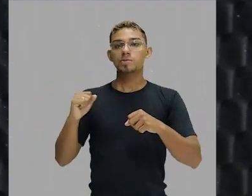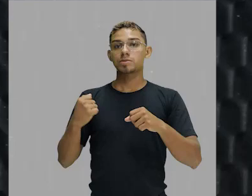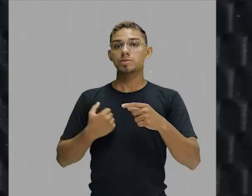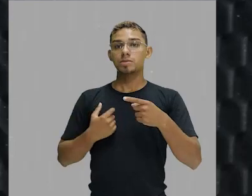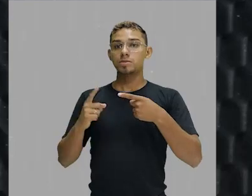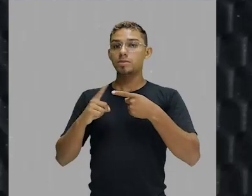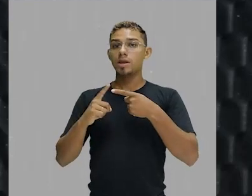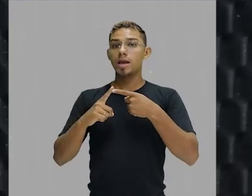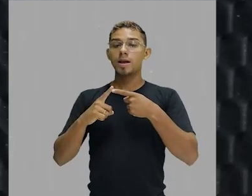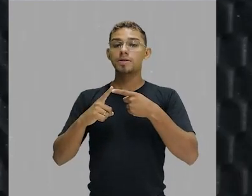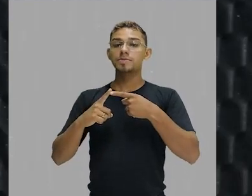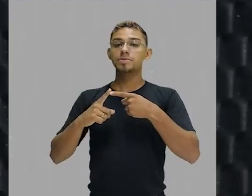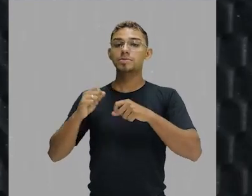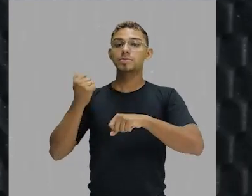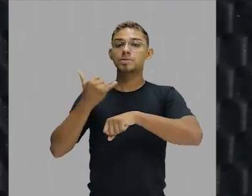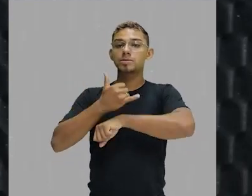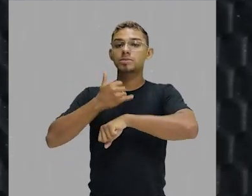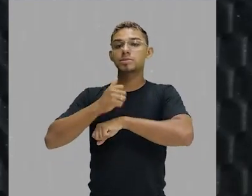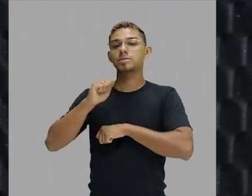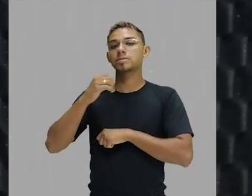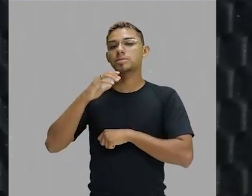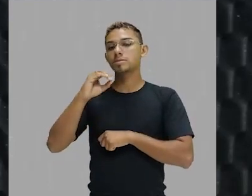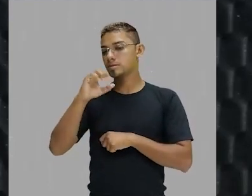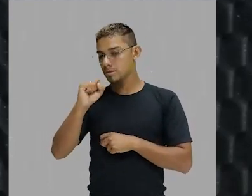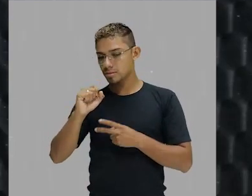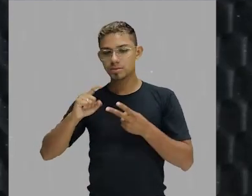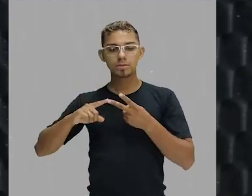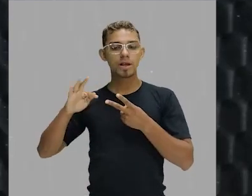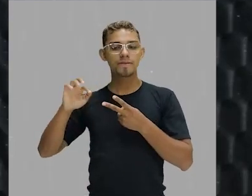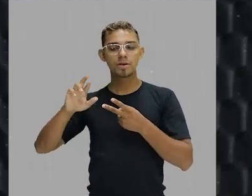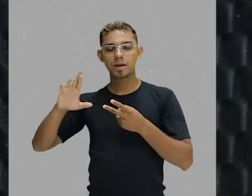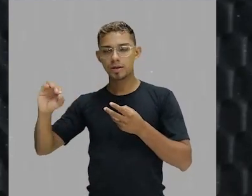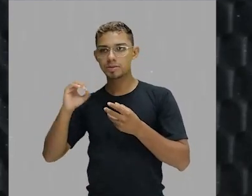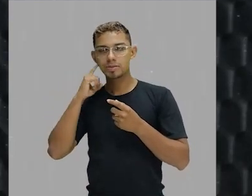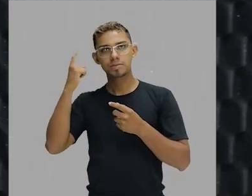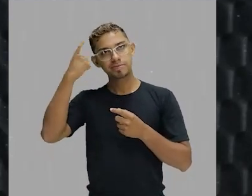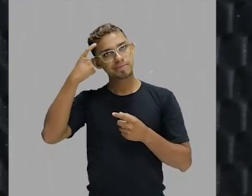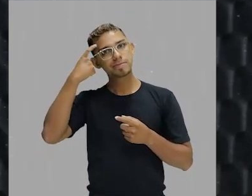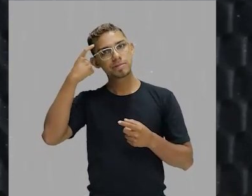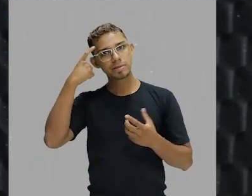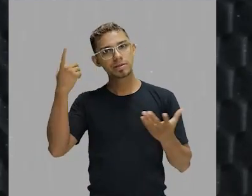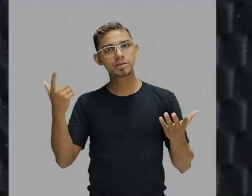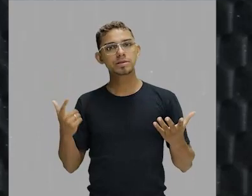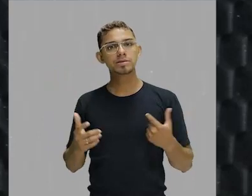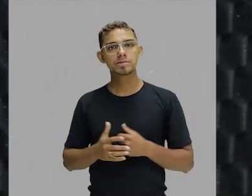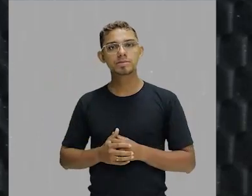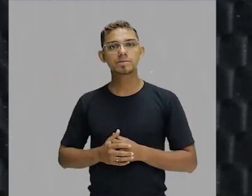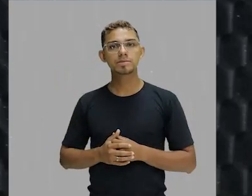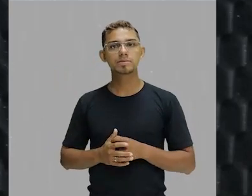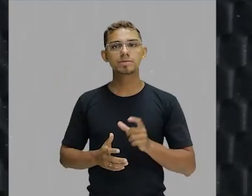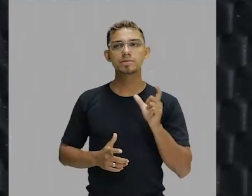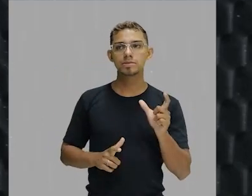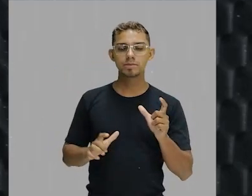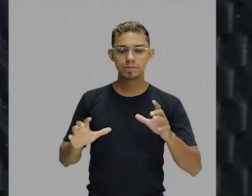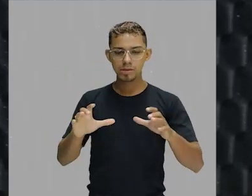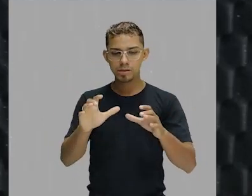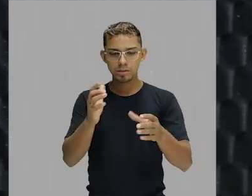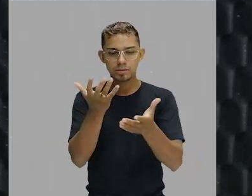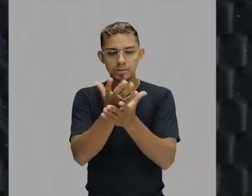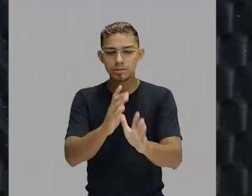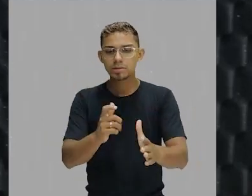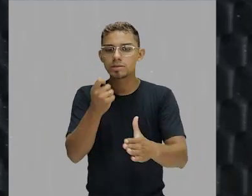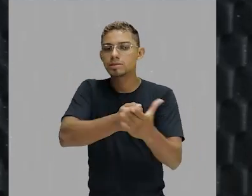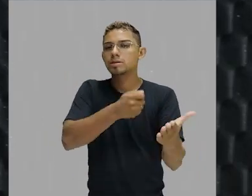ferro, amarradas no chão. Aí uma alma linda e maravilhosa, pensem no sentido inverso, foi lá e destruiu o